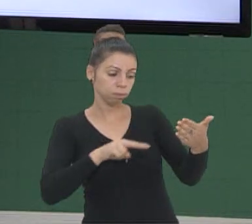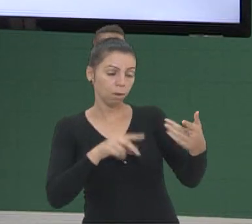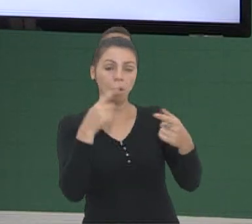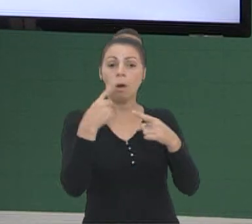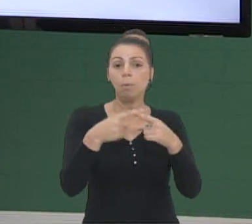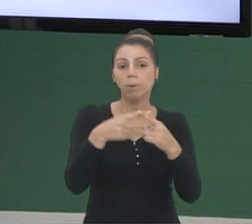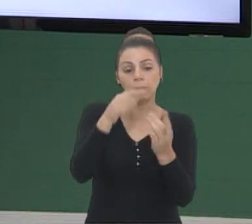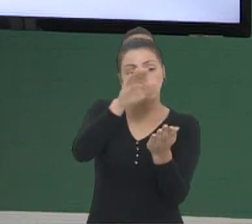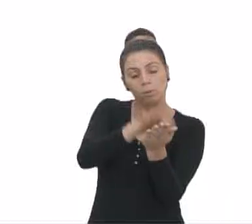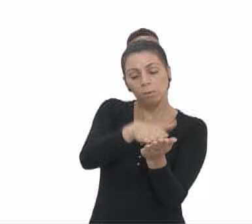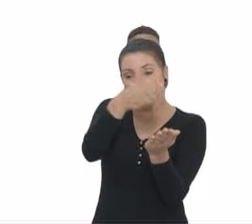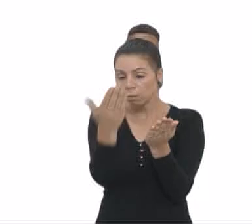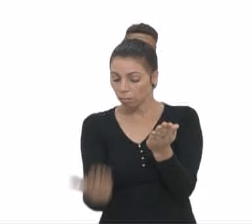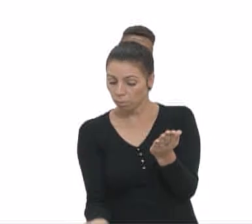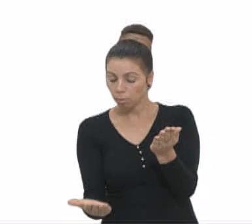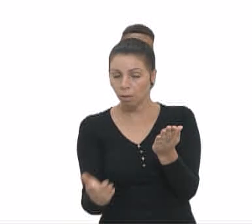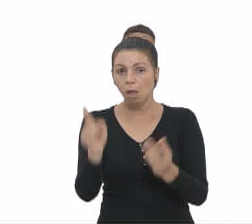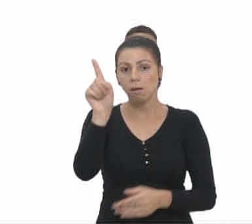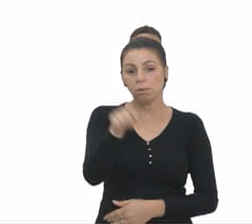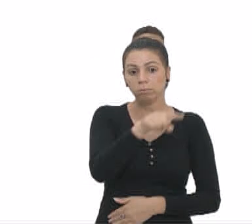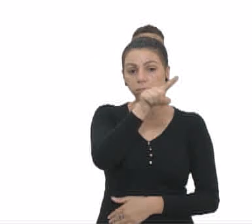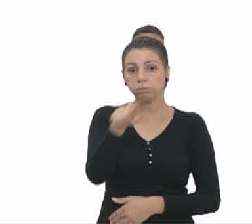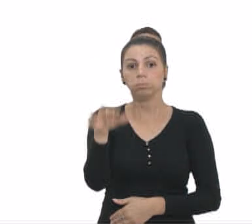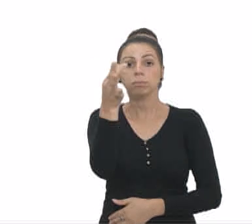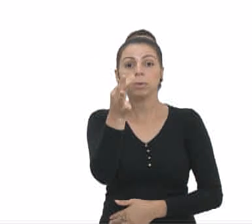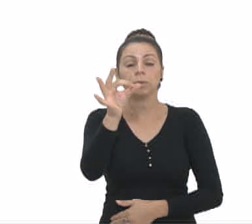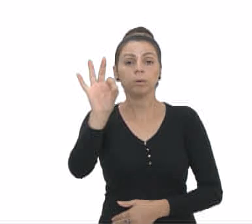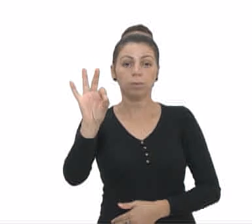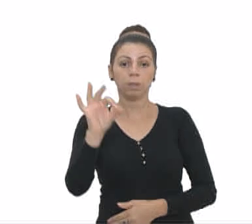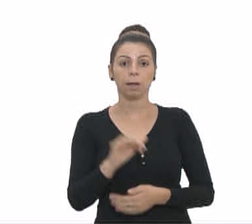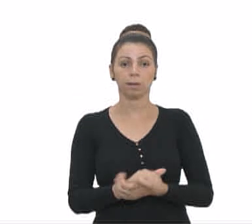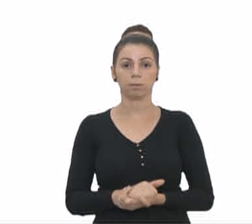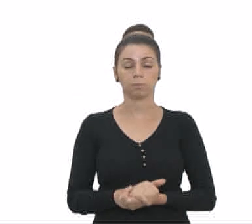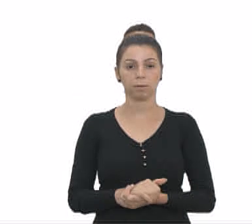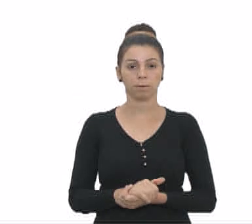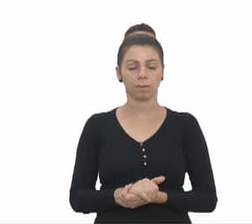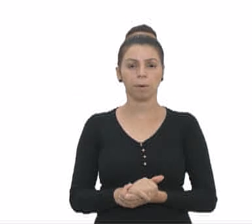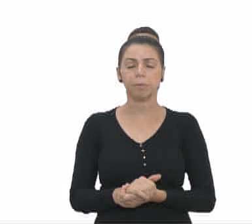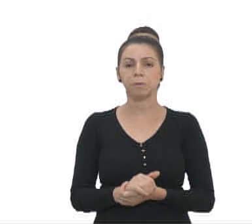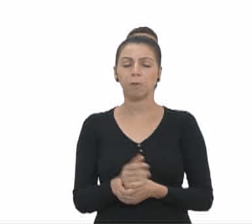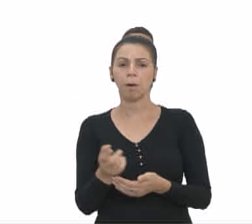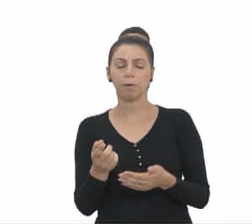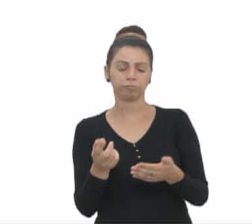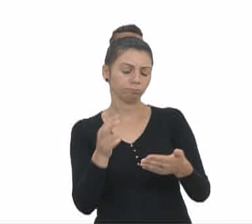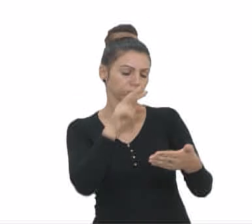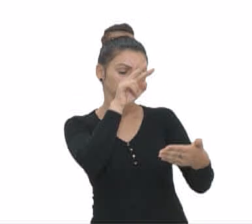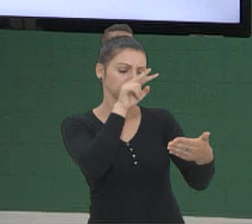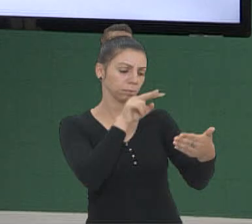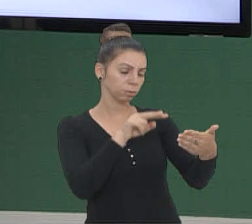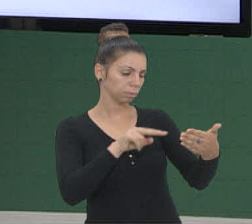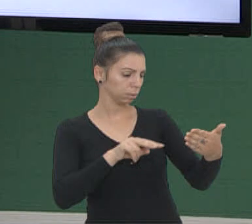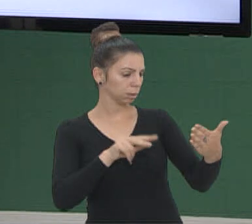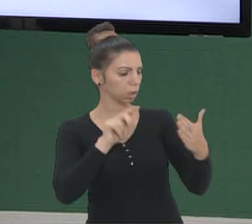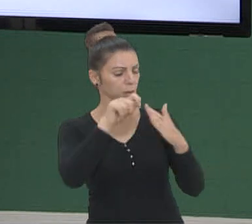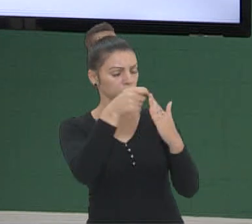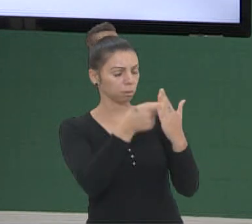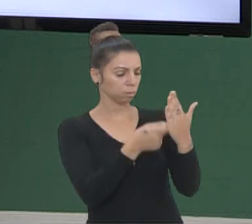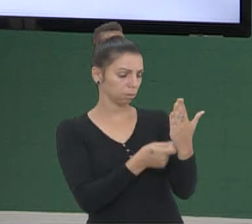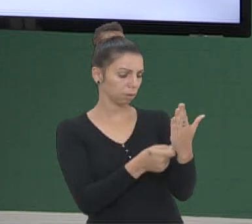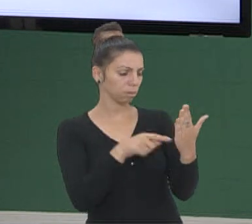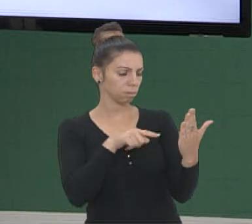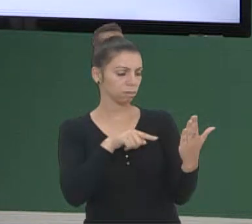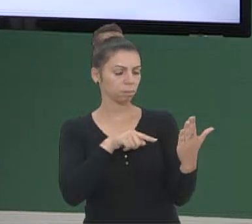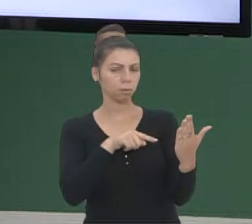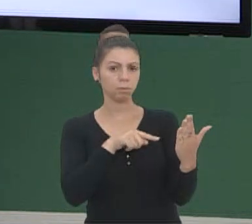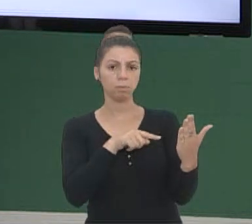cai de ponta cabeça, e assinale a alternativa correta. Você vai ler o texto, você pode voltar no texto, você pode